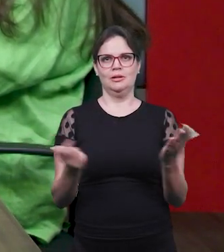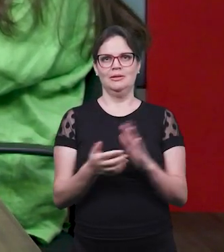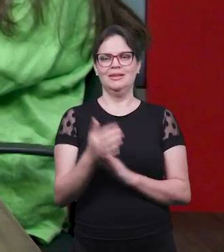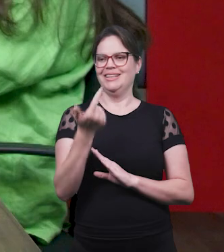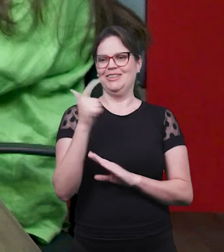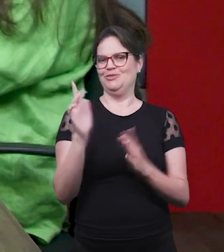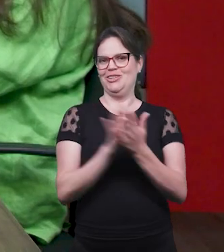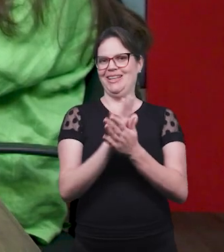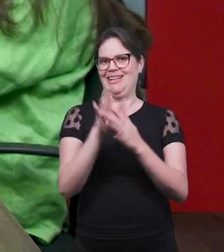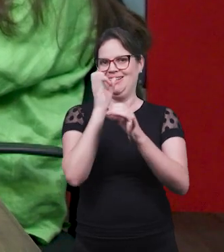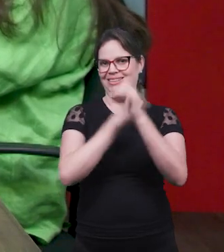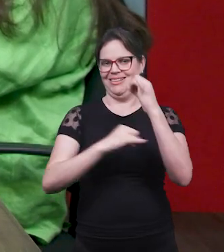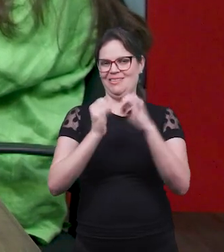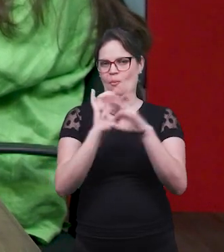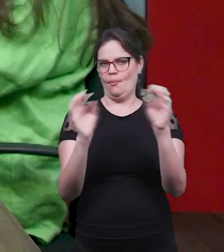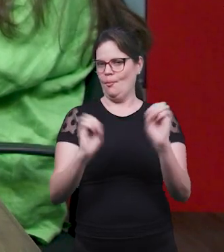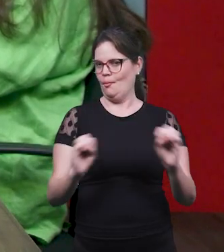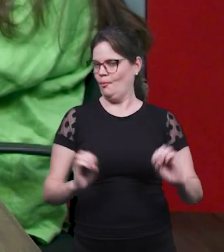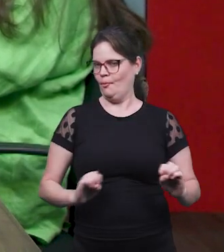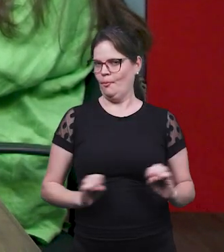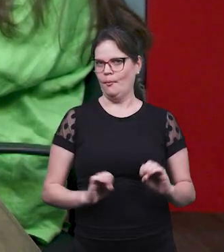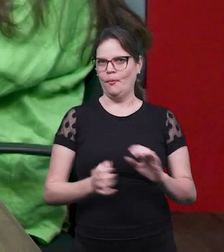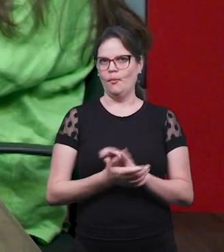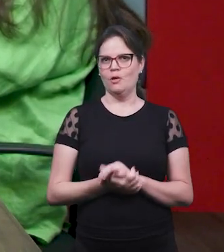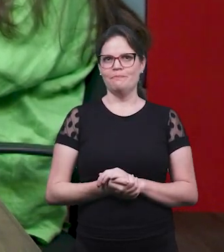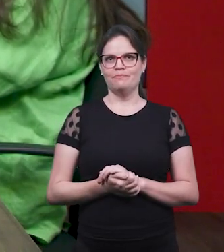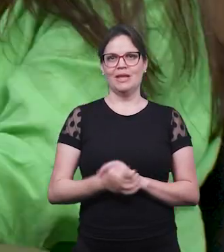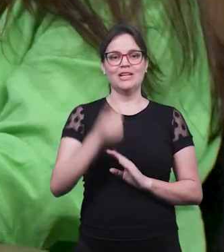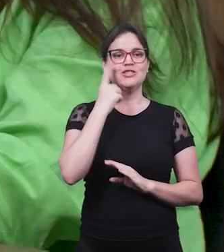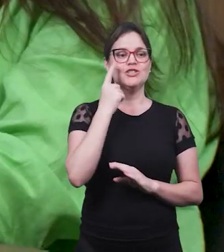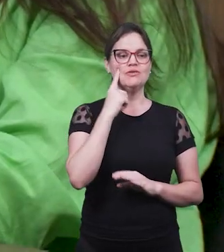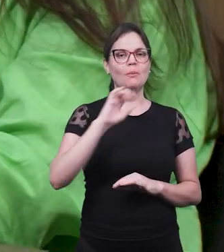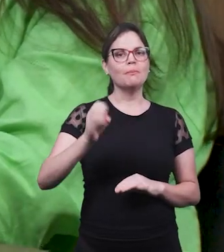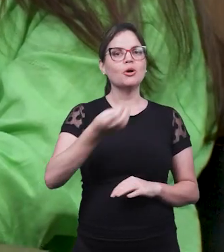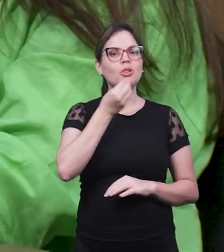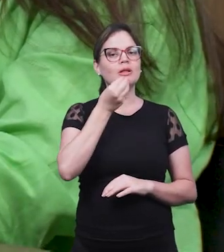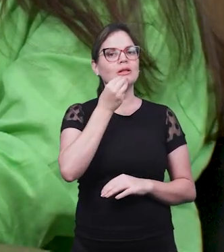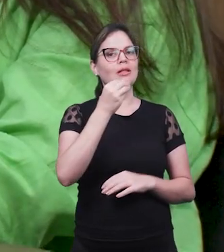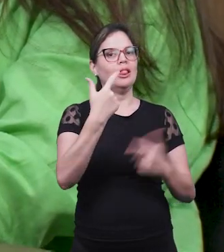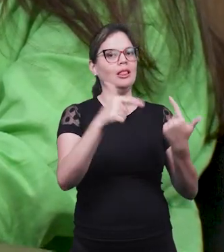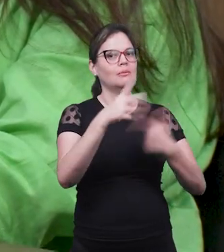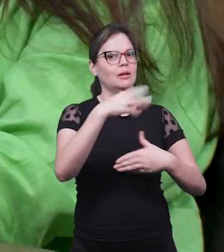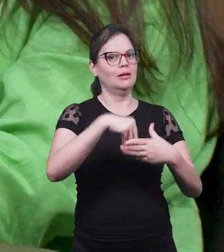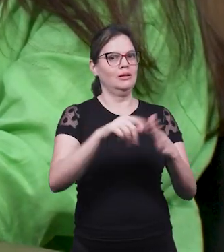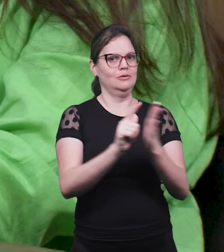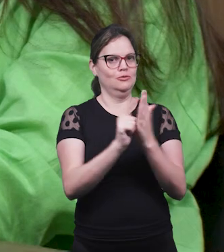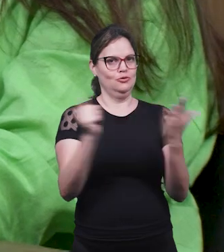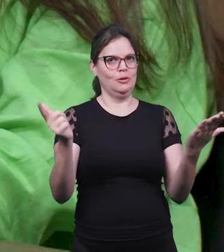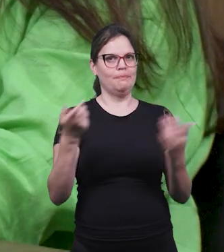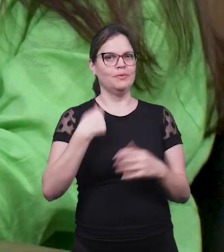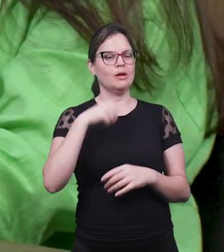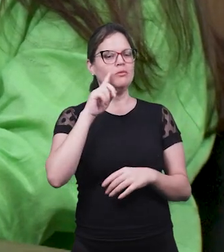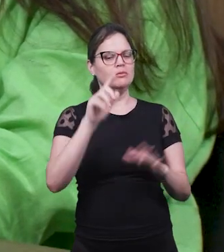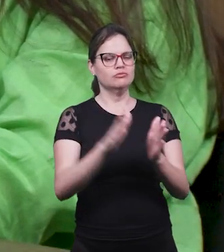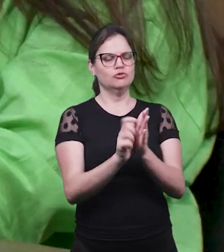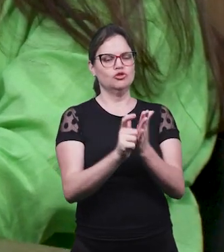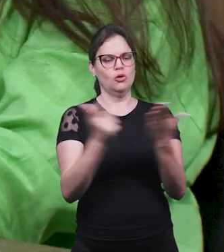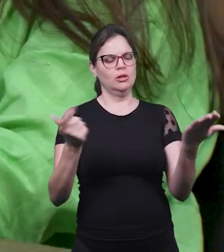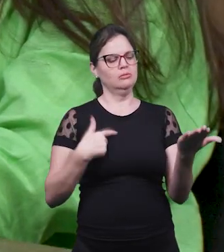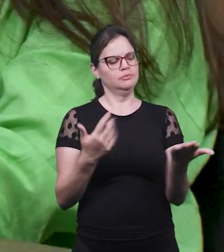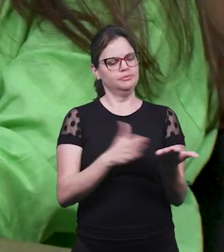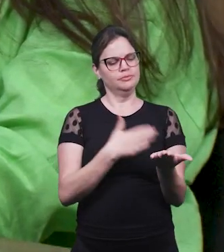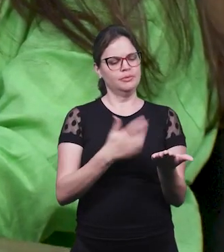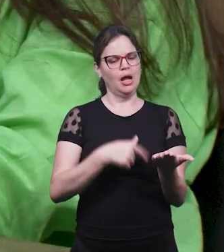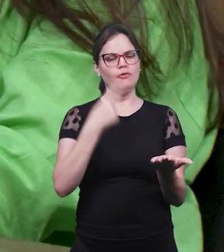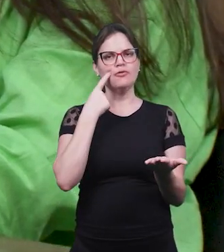virtual. A gente tudo papel. procurávamos emprego no jornal. E eu vi um curso de